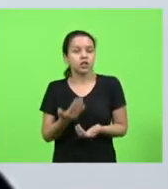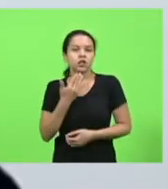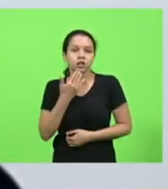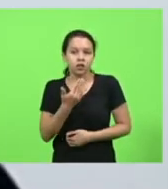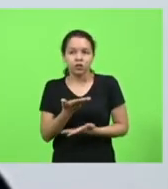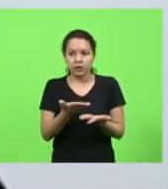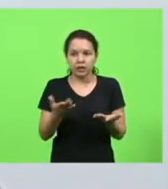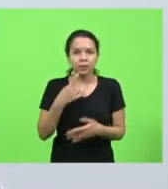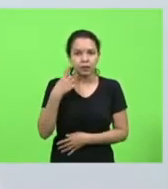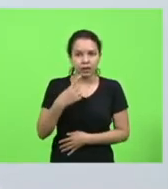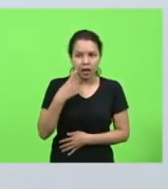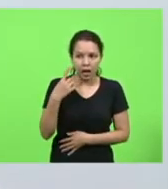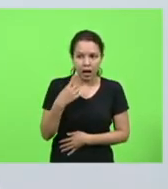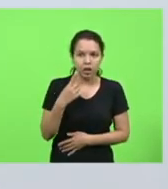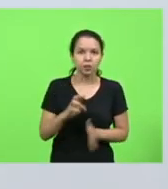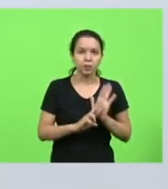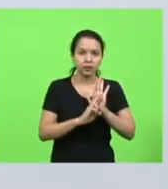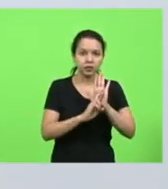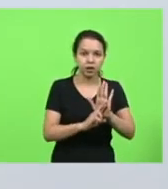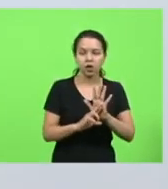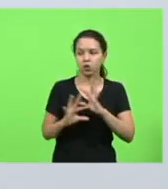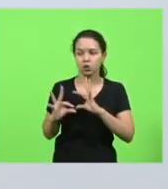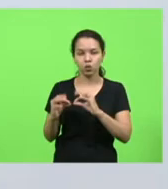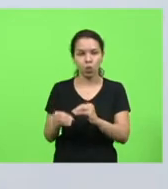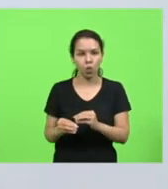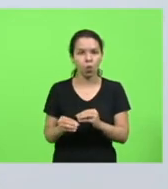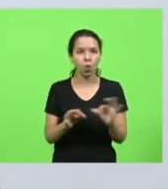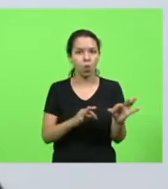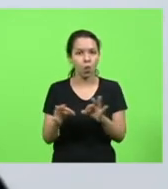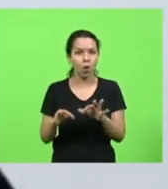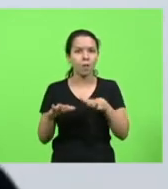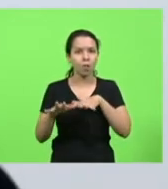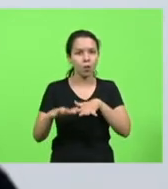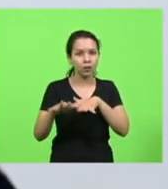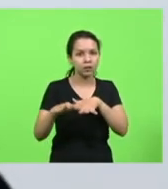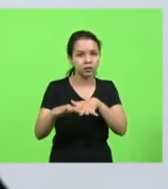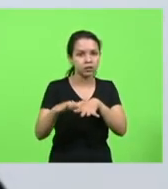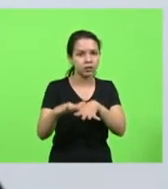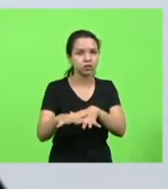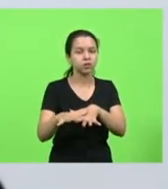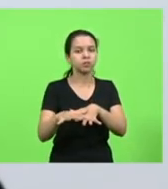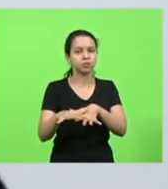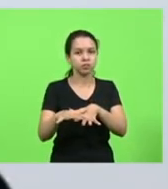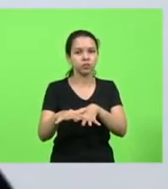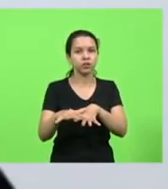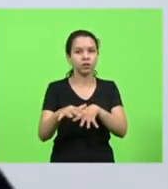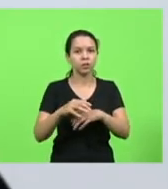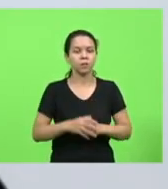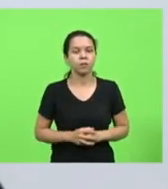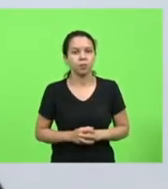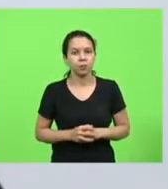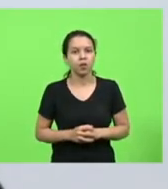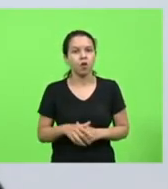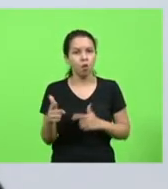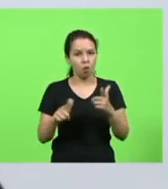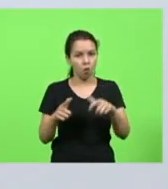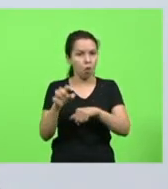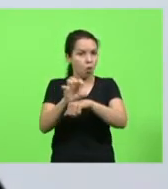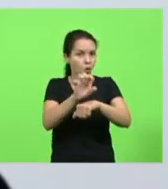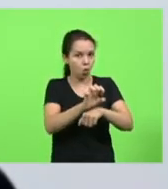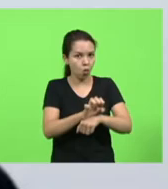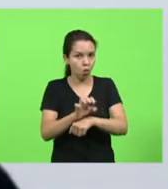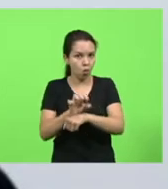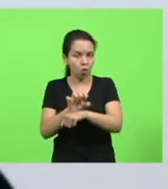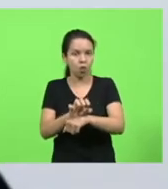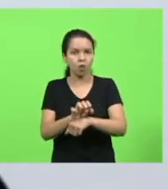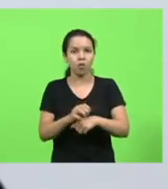outros todos, que fosse feita uma mobilização e que a gente conseguisse seguir os exemplos dos estados já mencionados, de repente eu